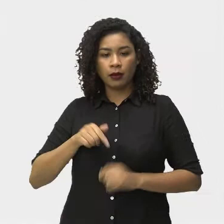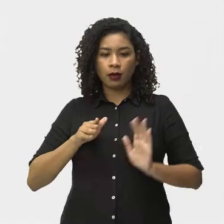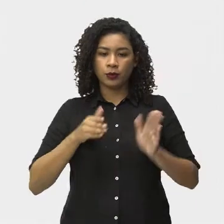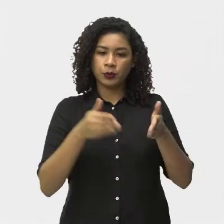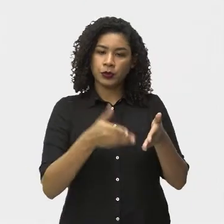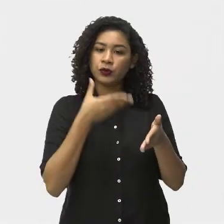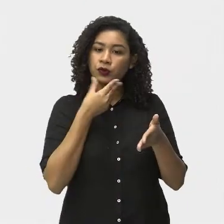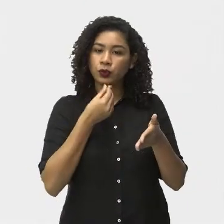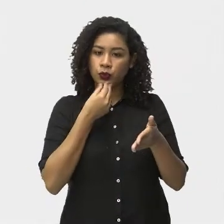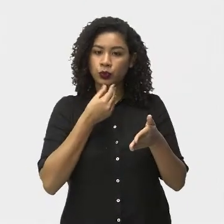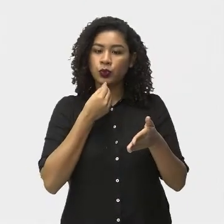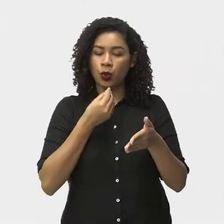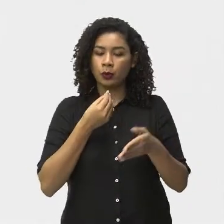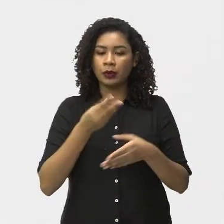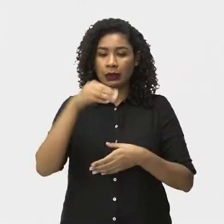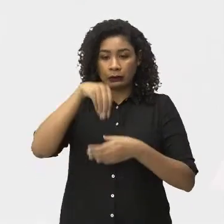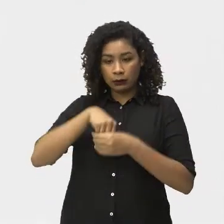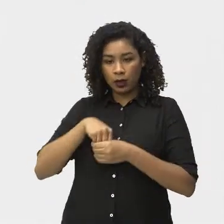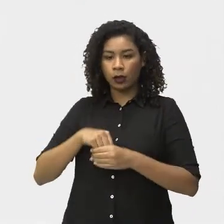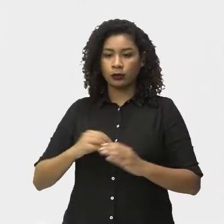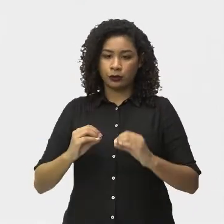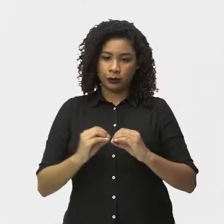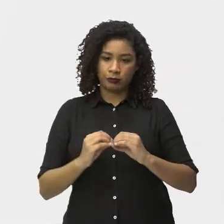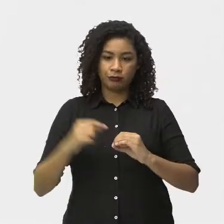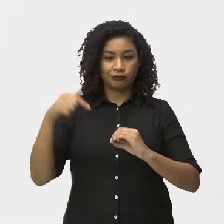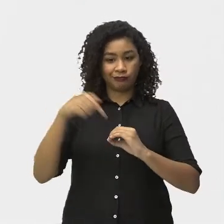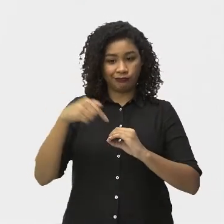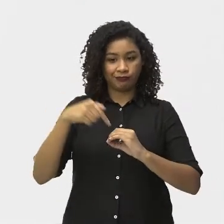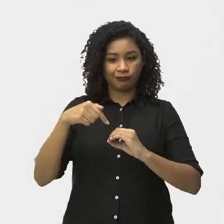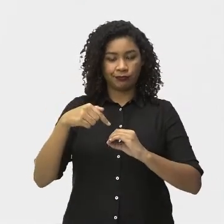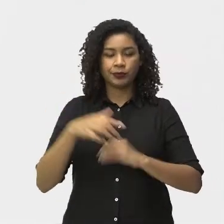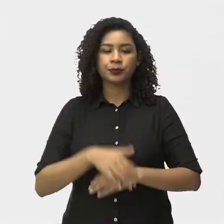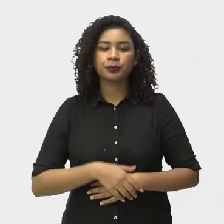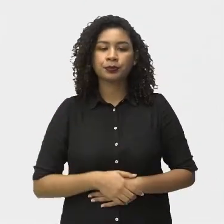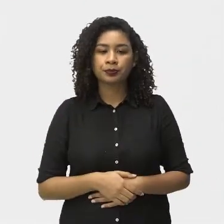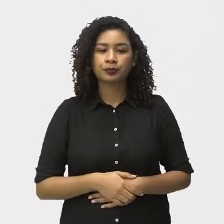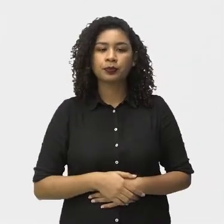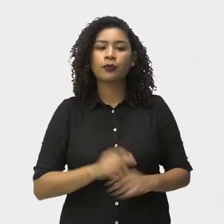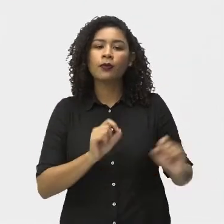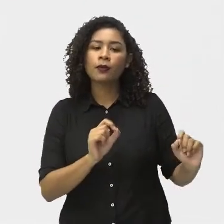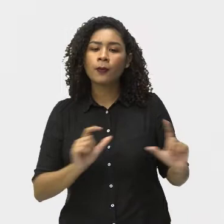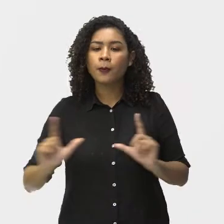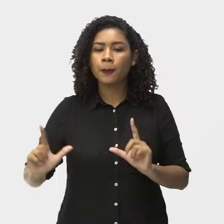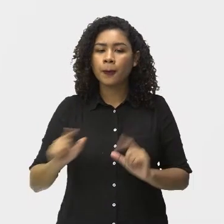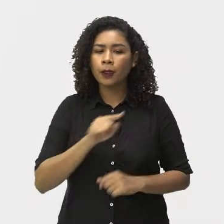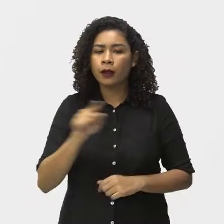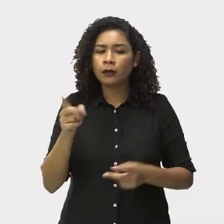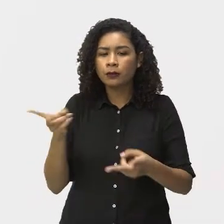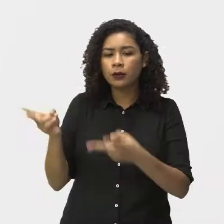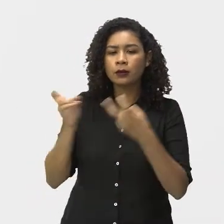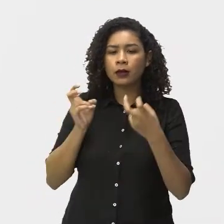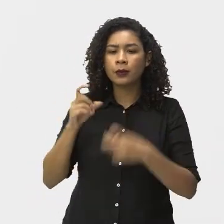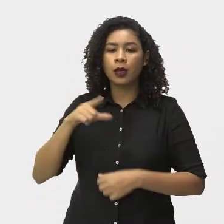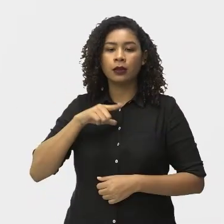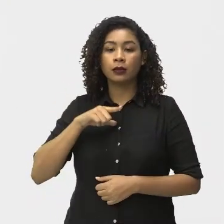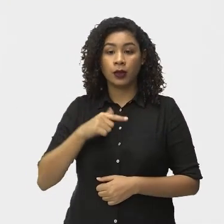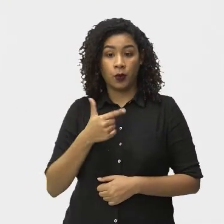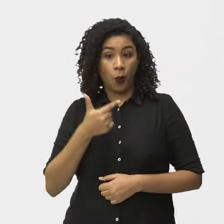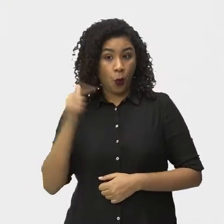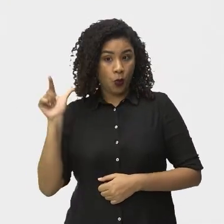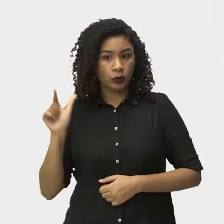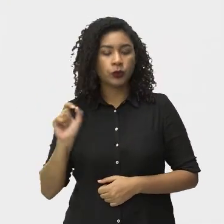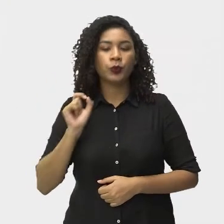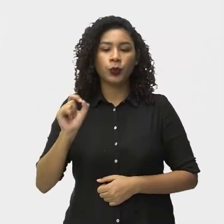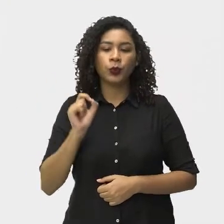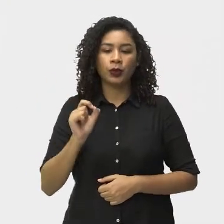sexual masculino, e o espermatozoide. Todos são produzidos aí. Em seguida, você observa aí o epidídimo, que é um ducto, né, que é